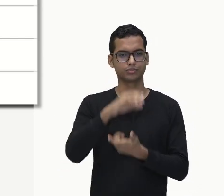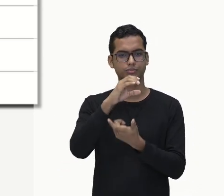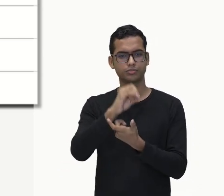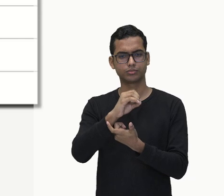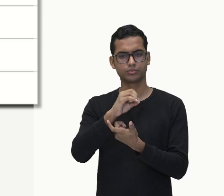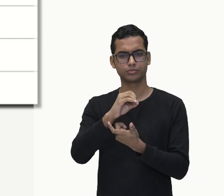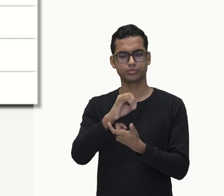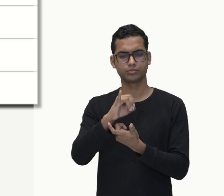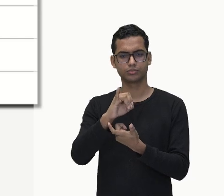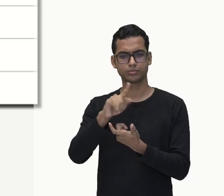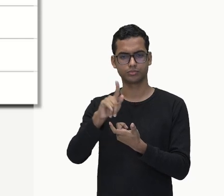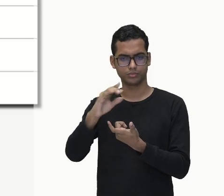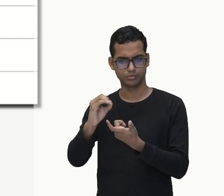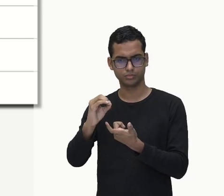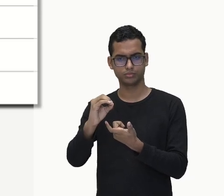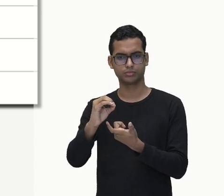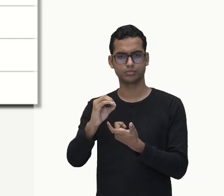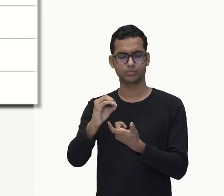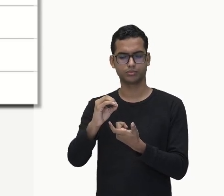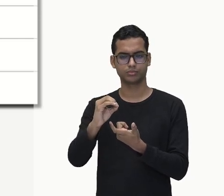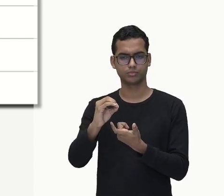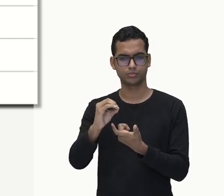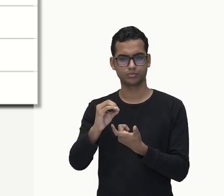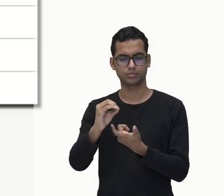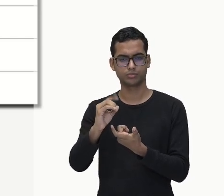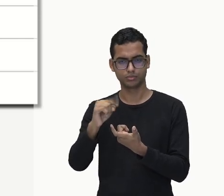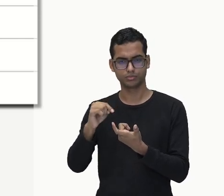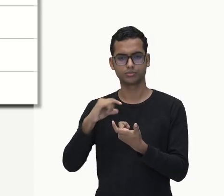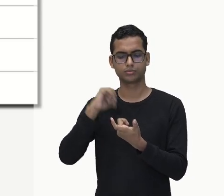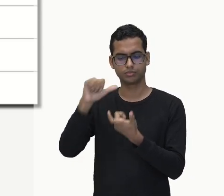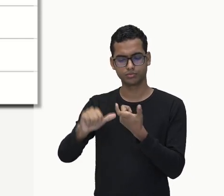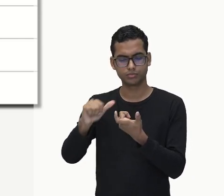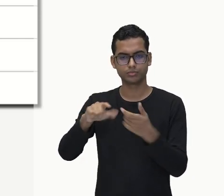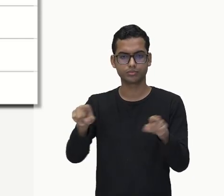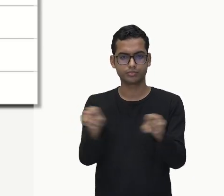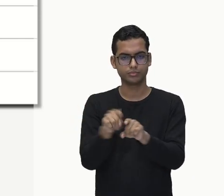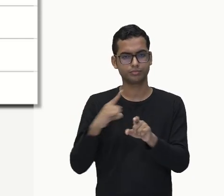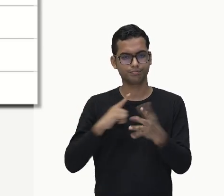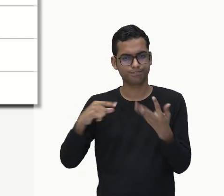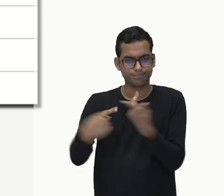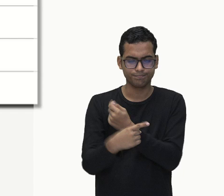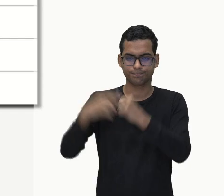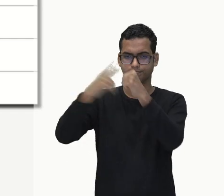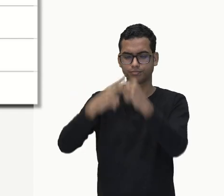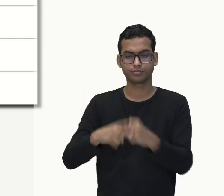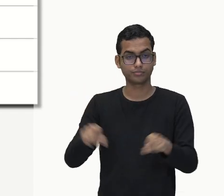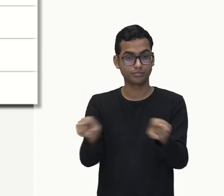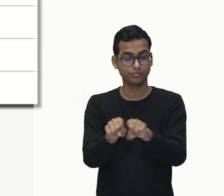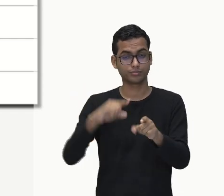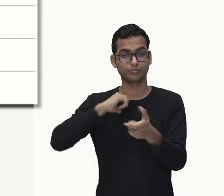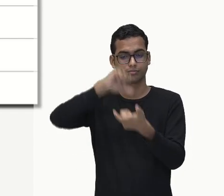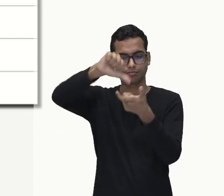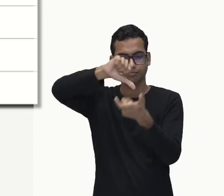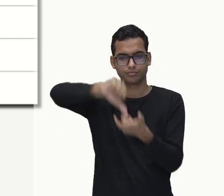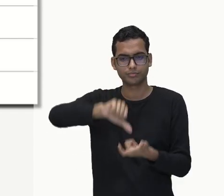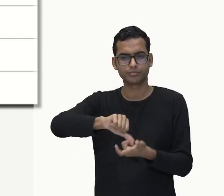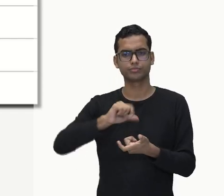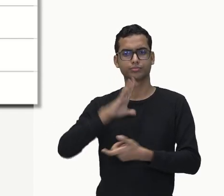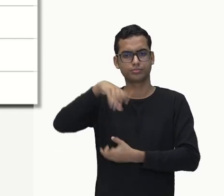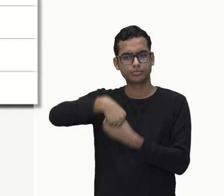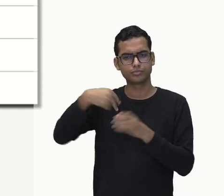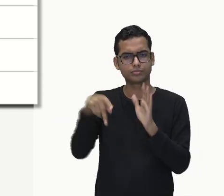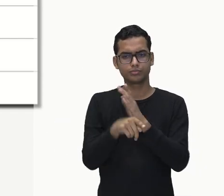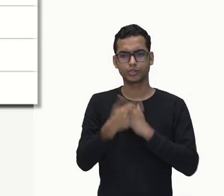verbo. Logo, ele é irregular. E muitos outros verbos irregulares na língua espanhola,